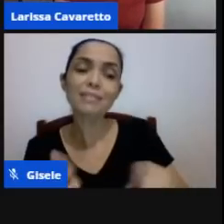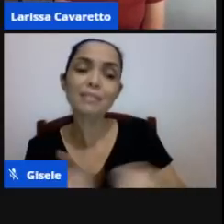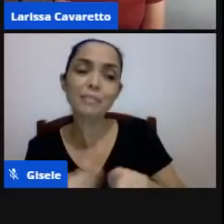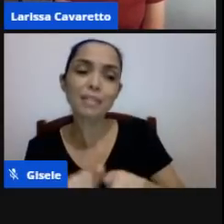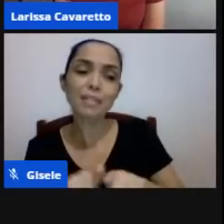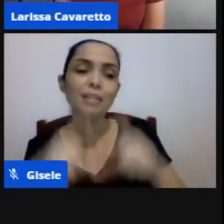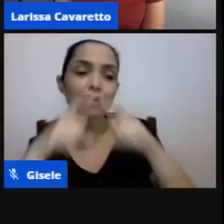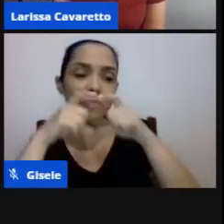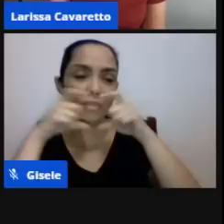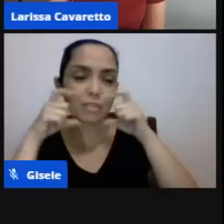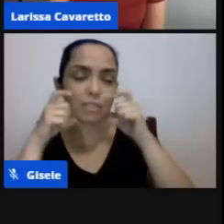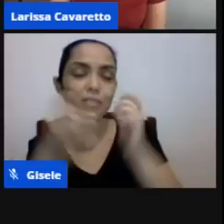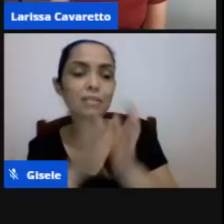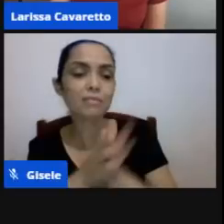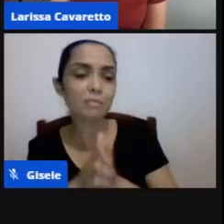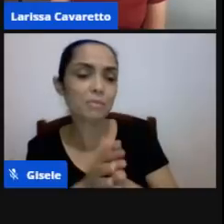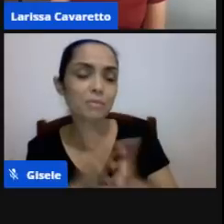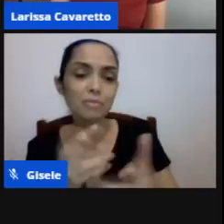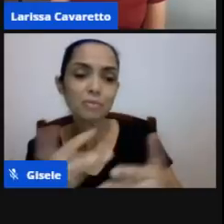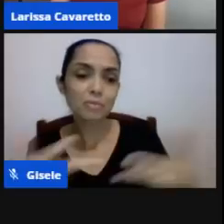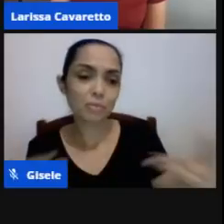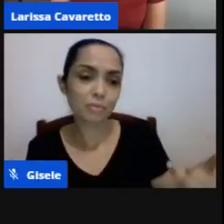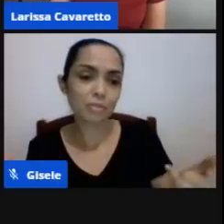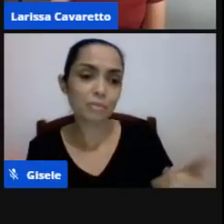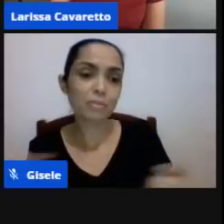desenvolva a forma grave da doença.